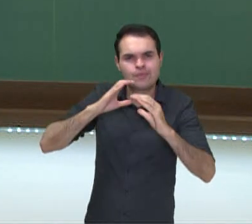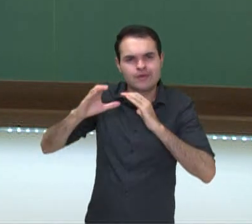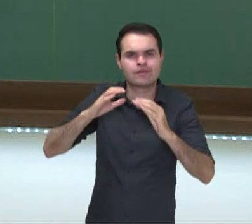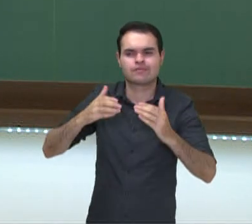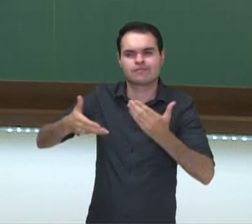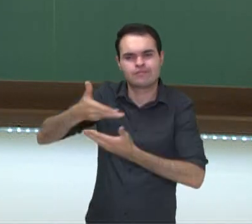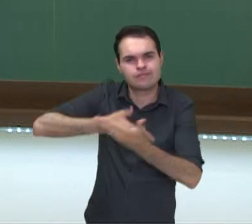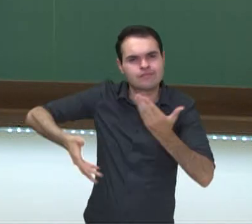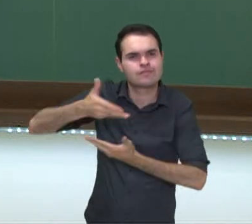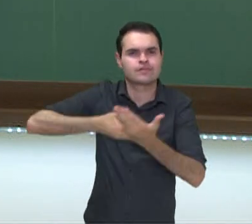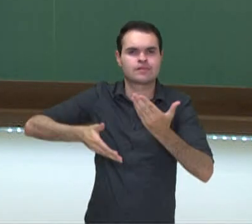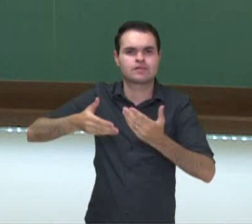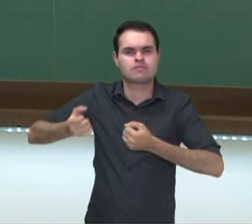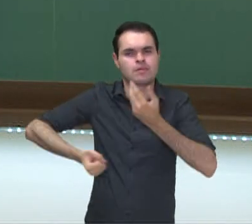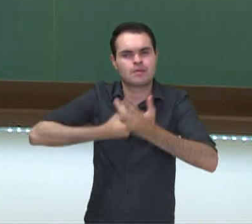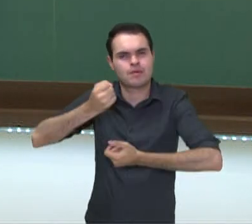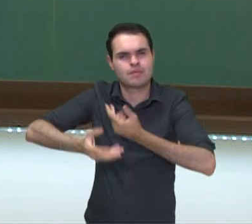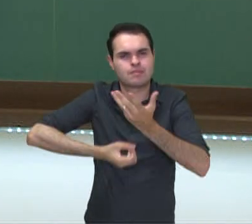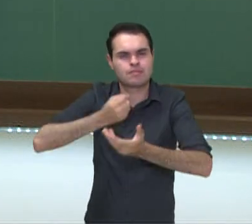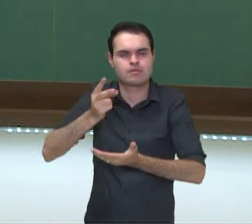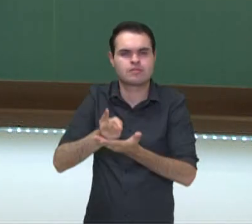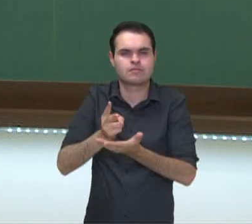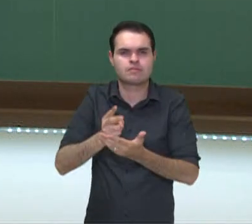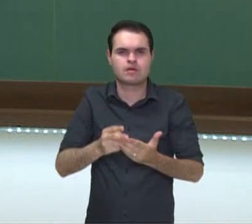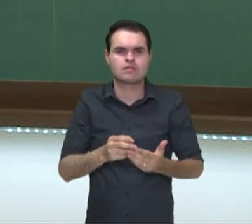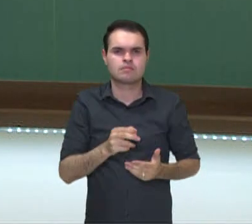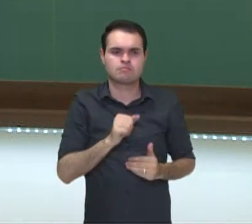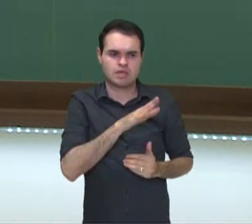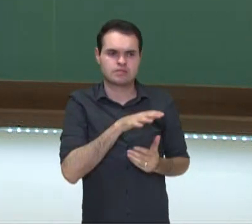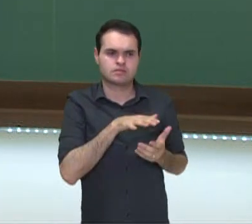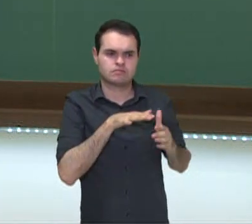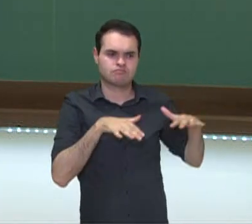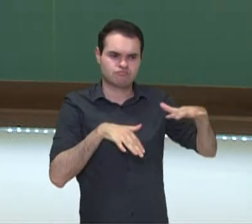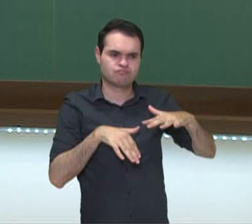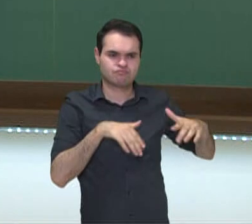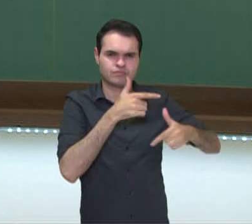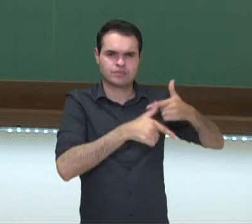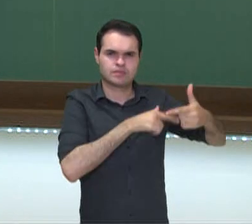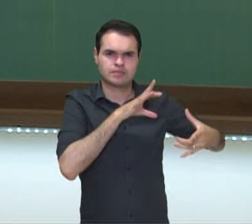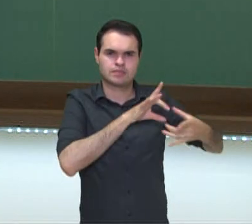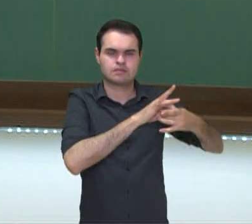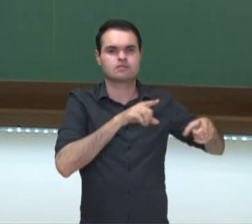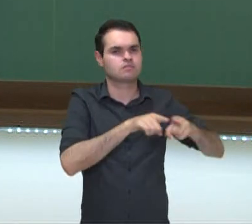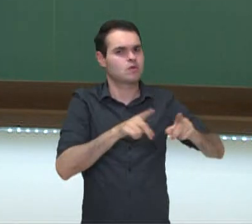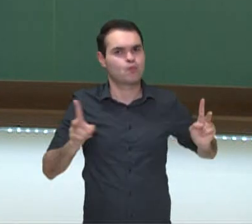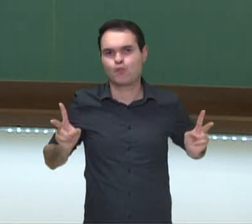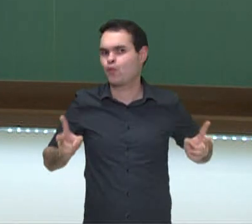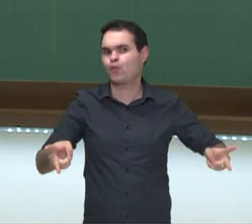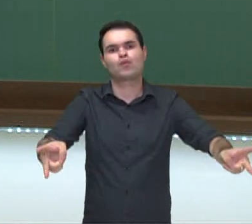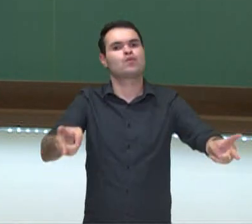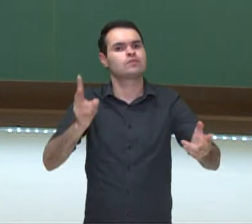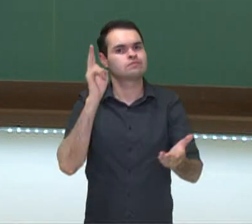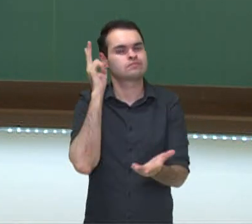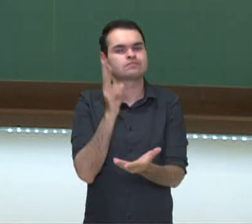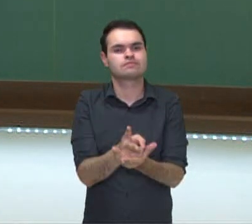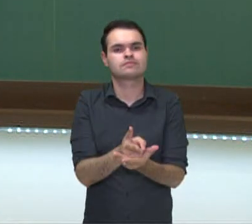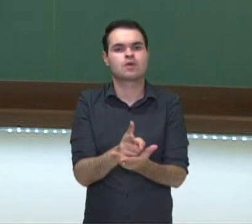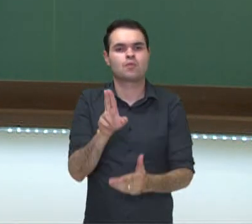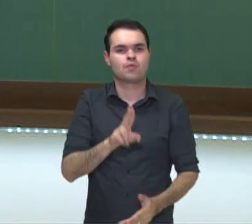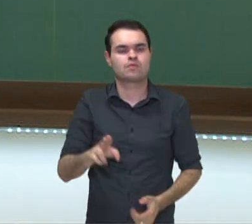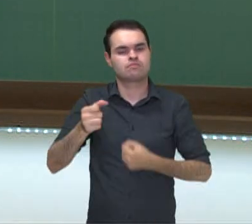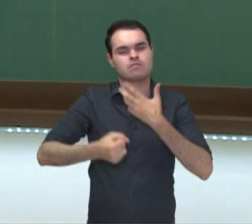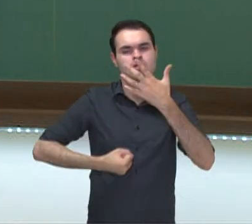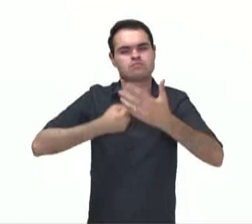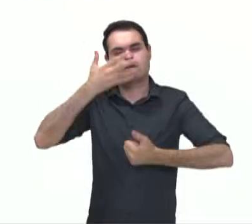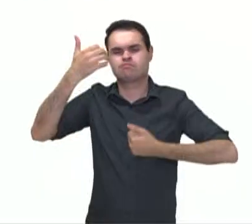comunicando uns com os outros, até mais velhos no ambiente do trabalho, nós continuamos utilizando a